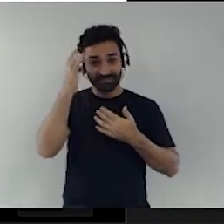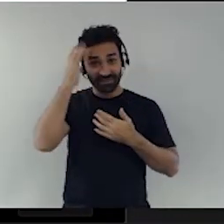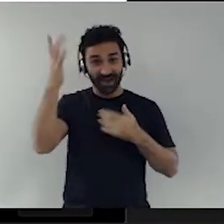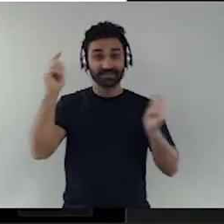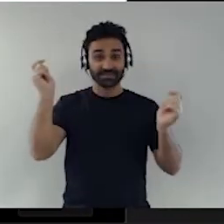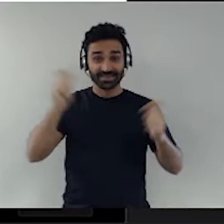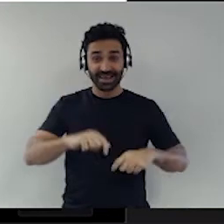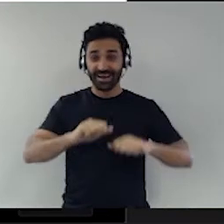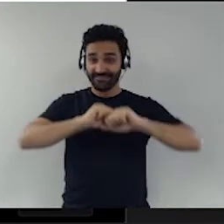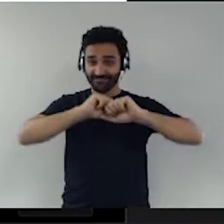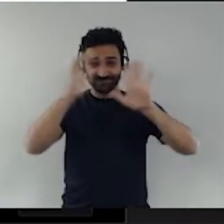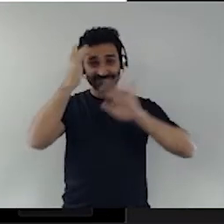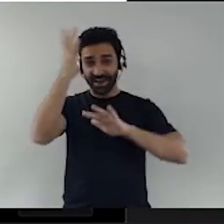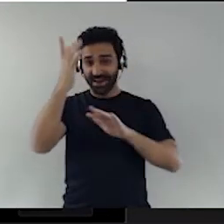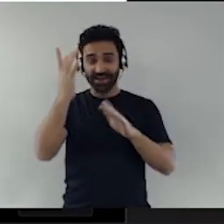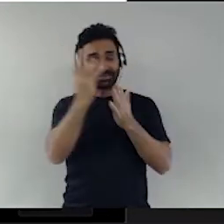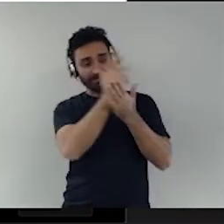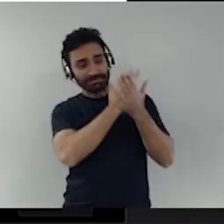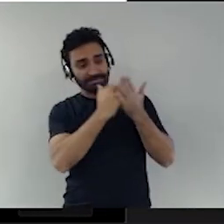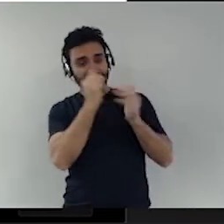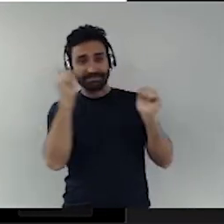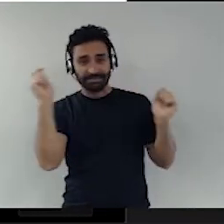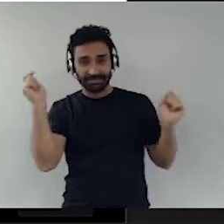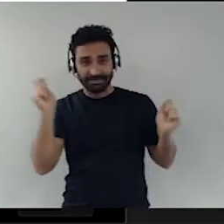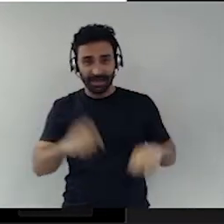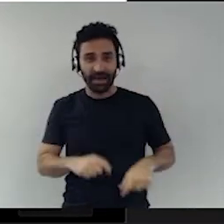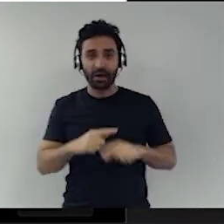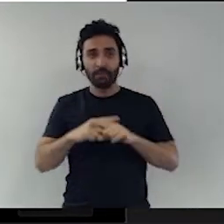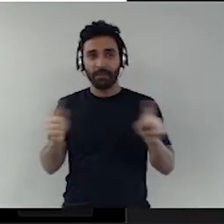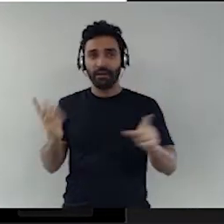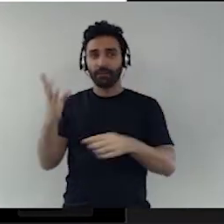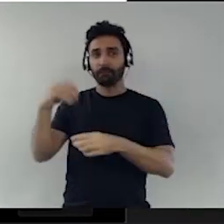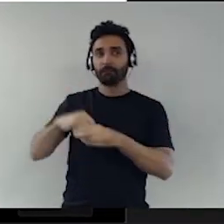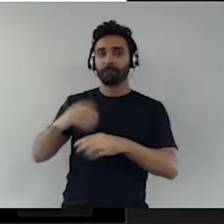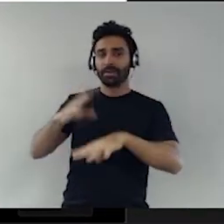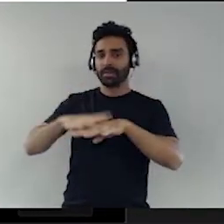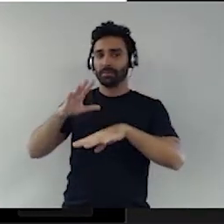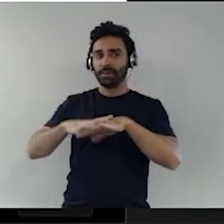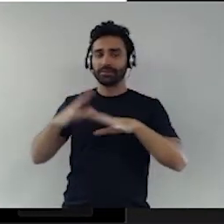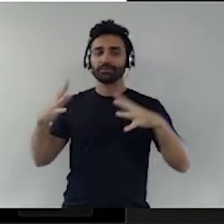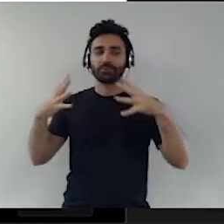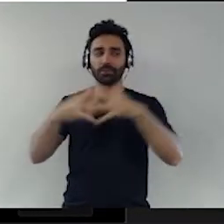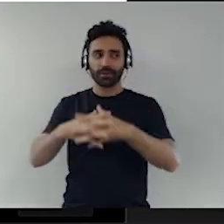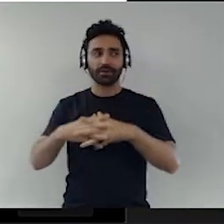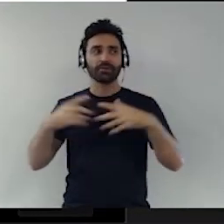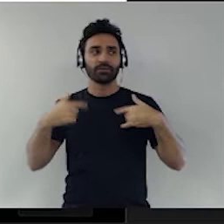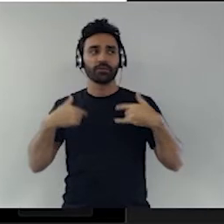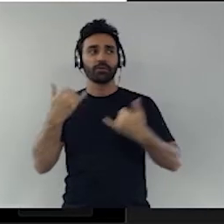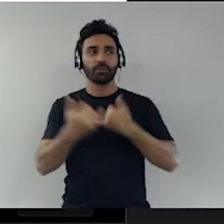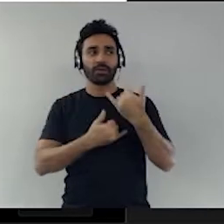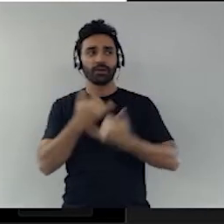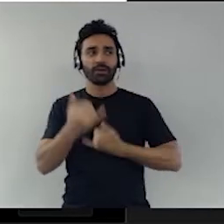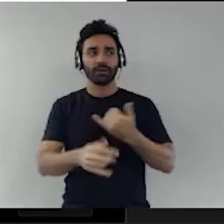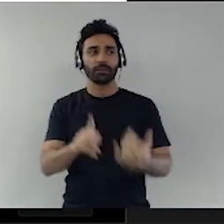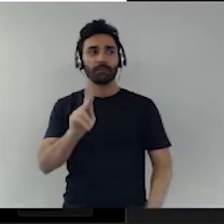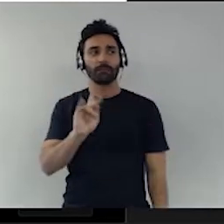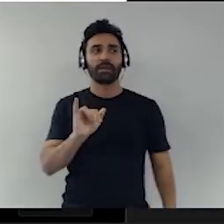descrever geometricamente e muito complicadas de descrever em equações. Eu brinco muito com o cálculo de π, o simples